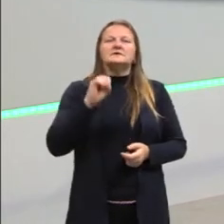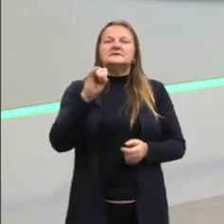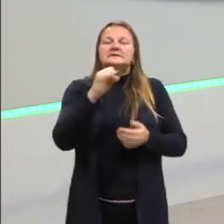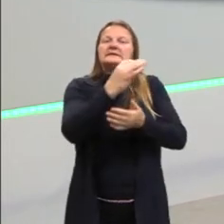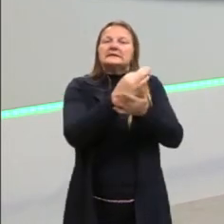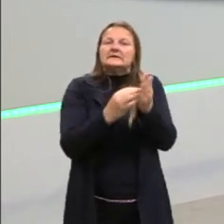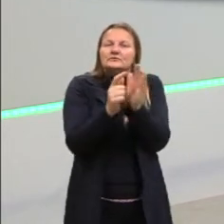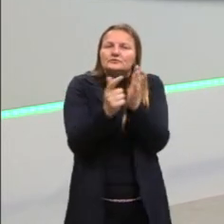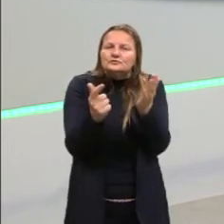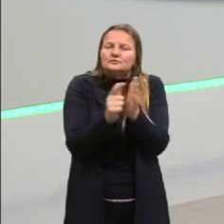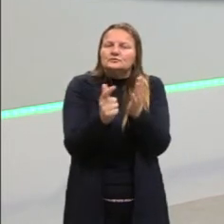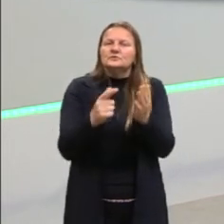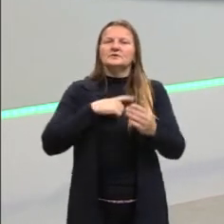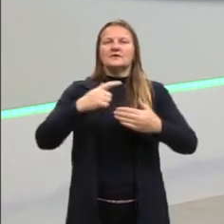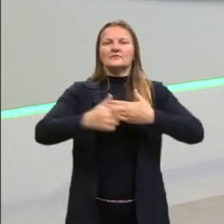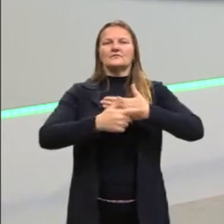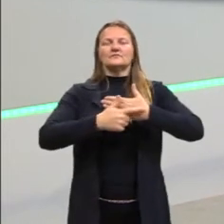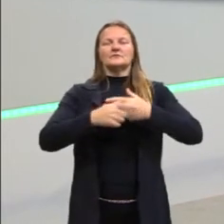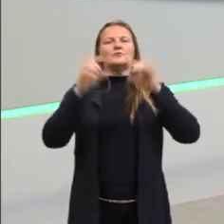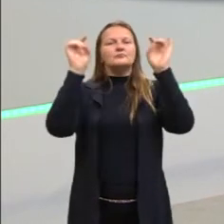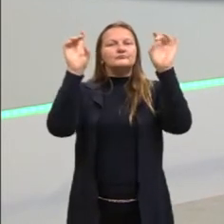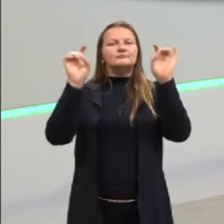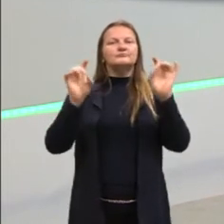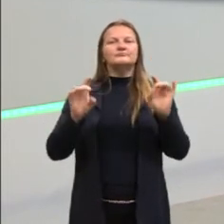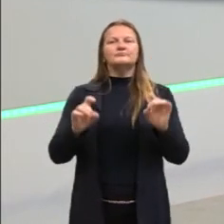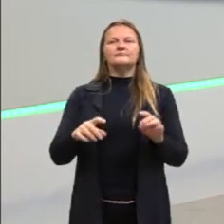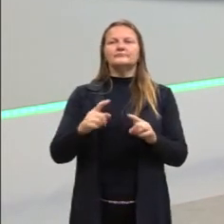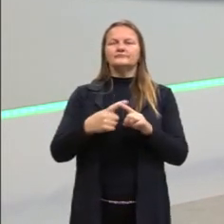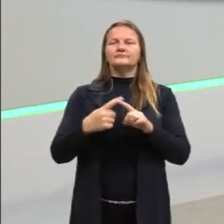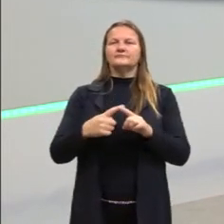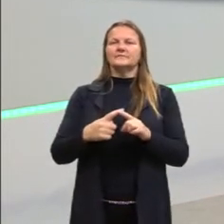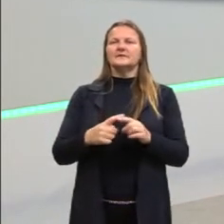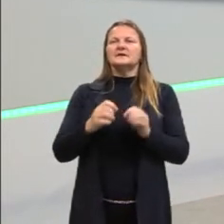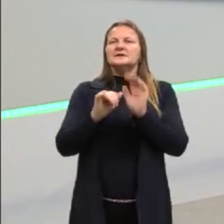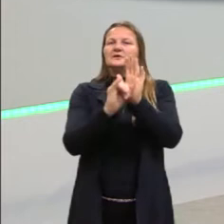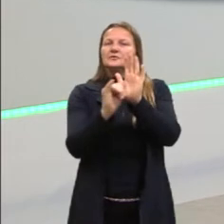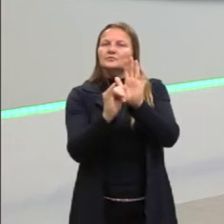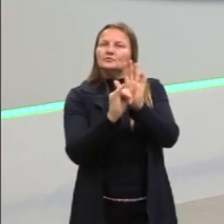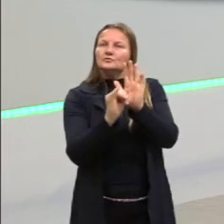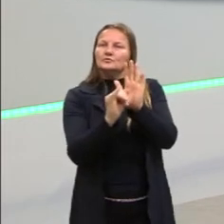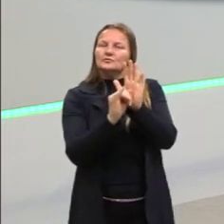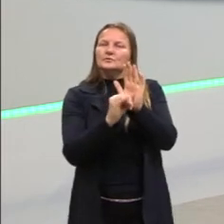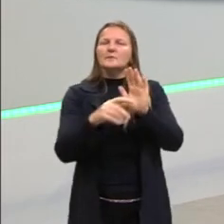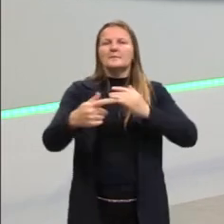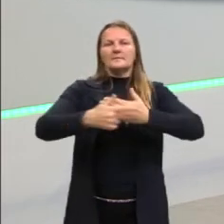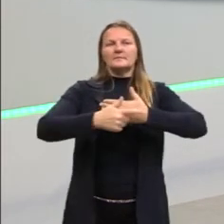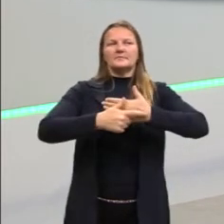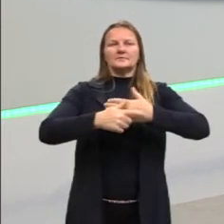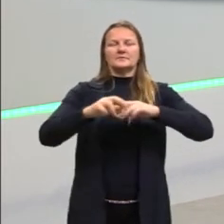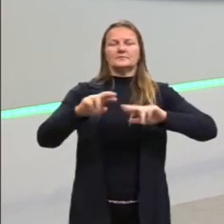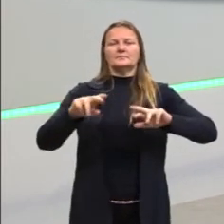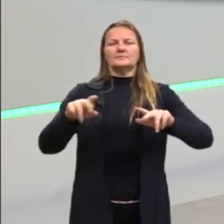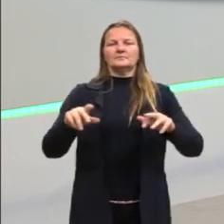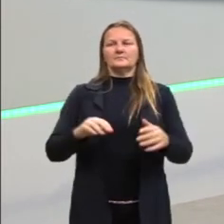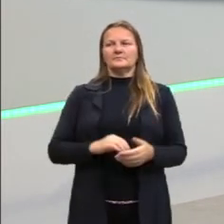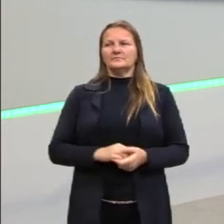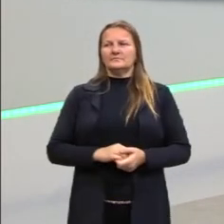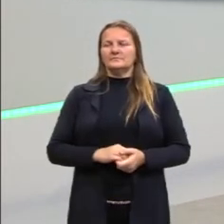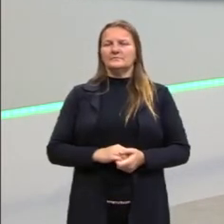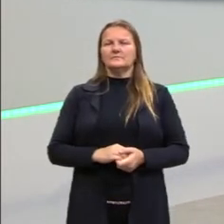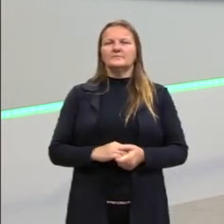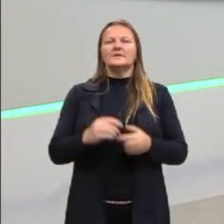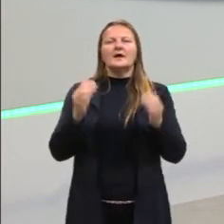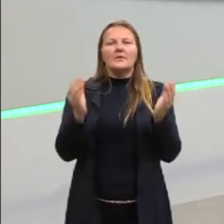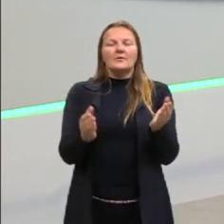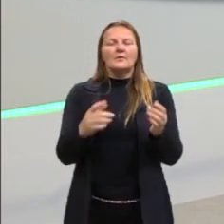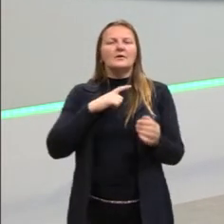tinha uma função específica, quando a gente olhou lá para uma crônica que tinha outra função específica. Então aqui a